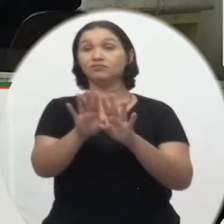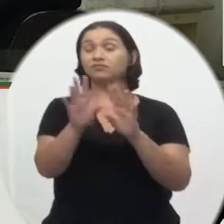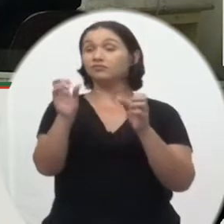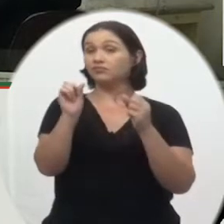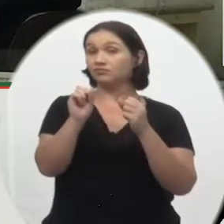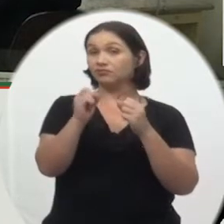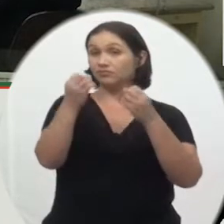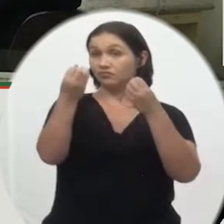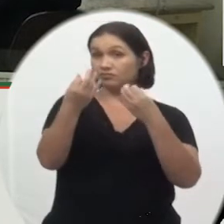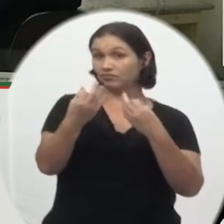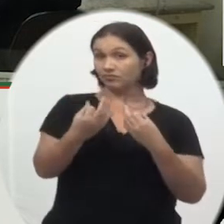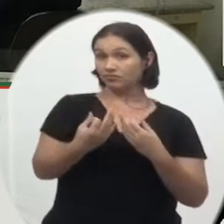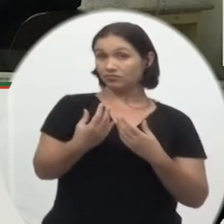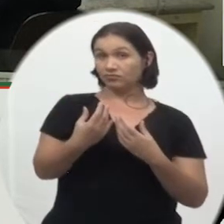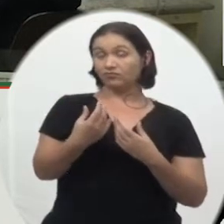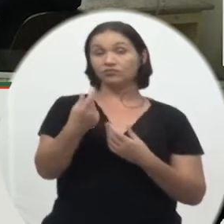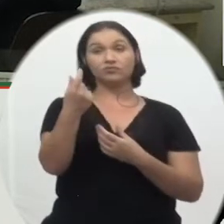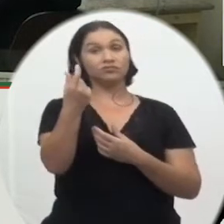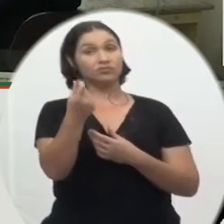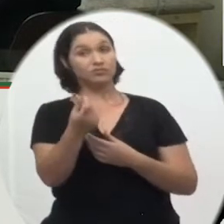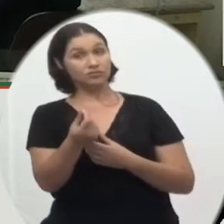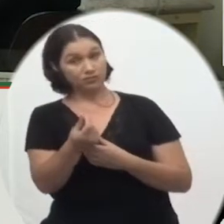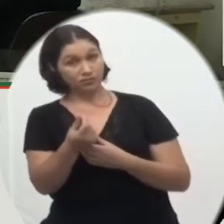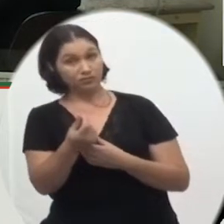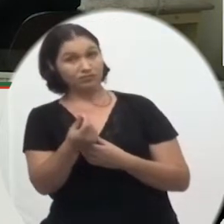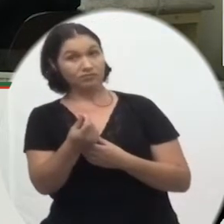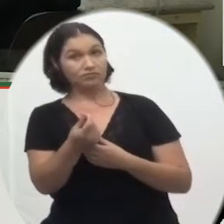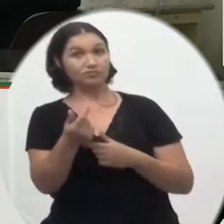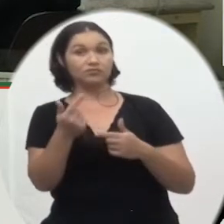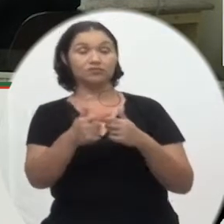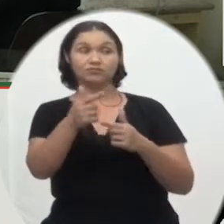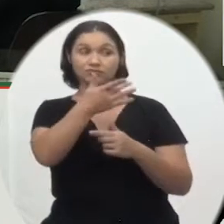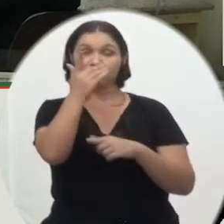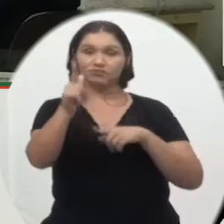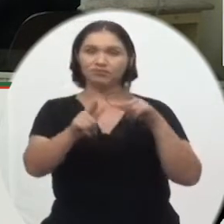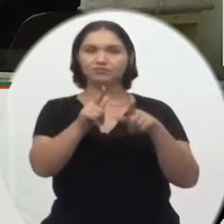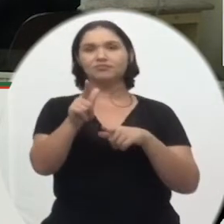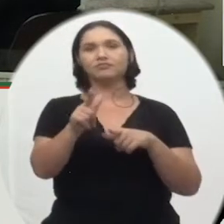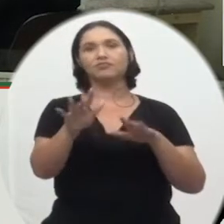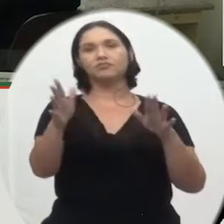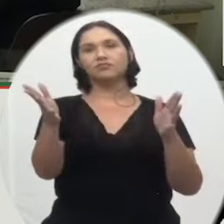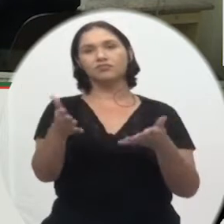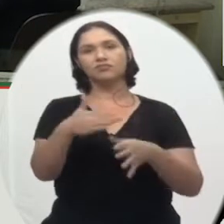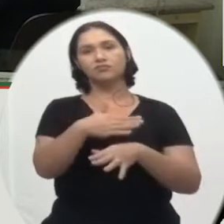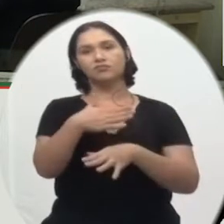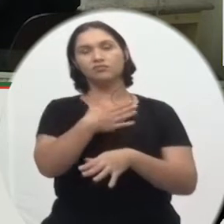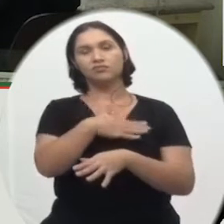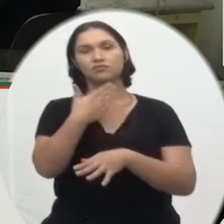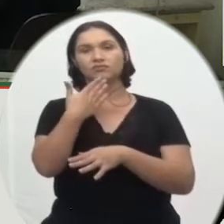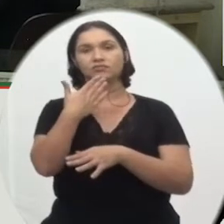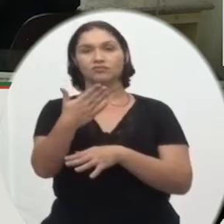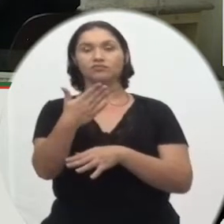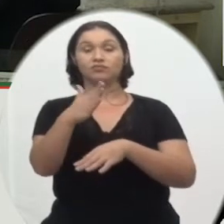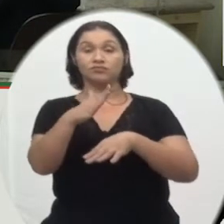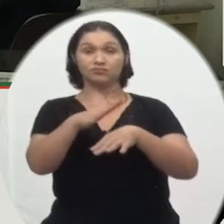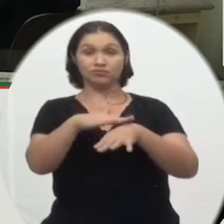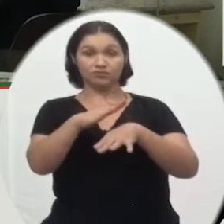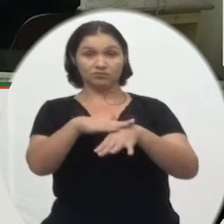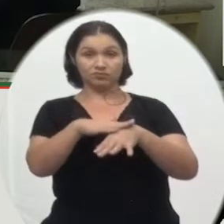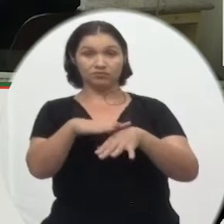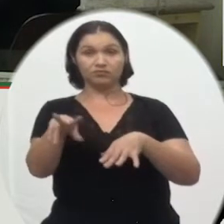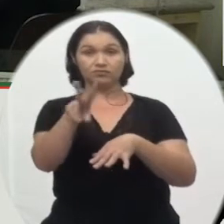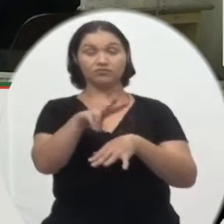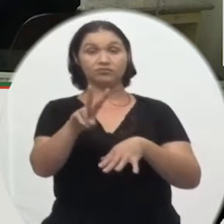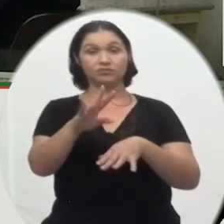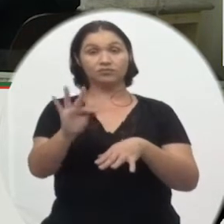de geração de renda. Então, eu gostaria também de pedir o tempo dos vereadores para, numa sessão mais à